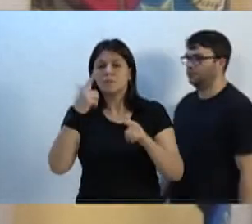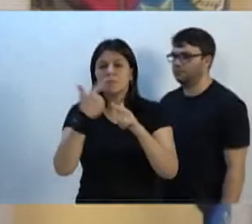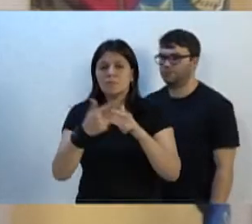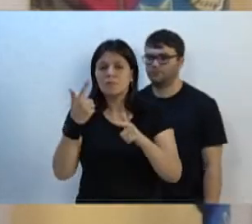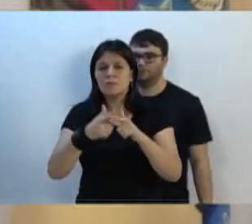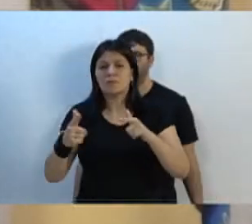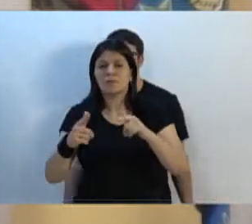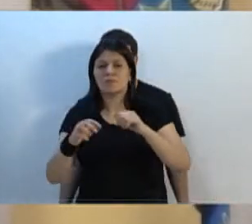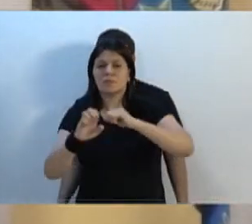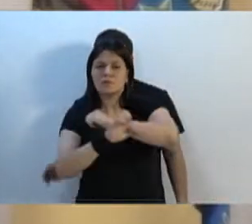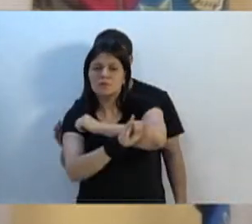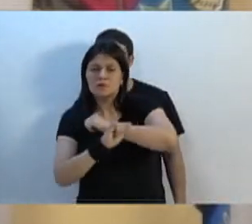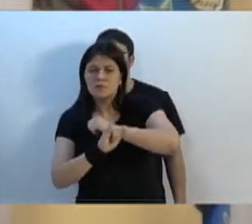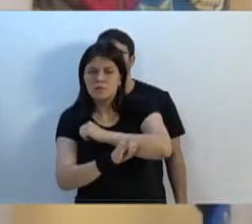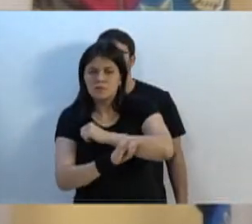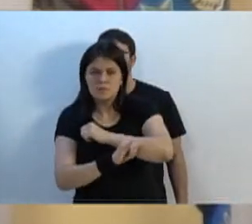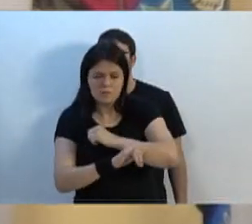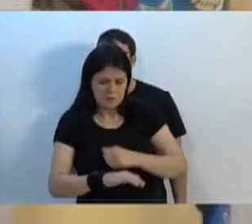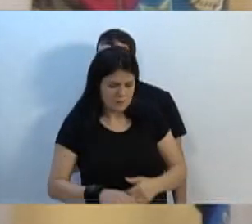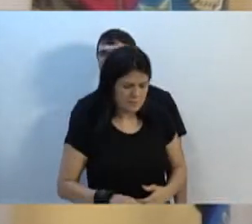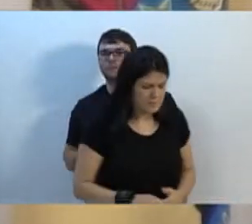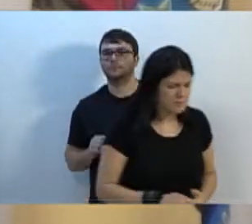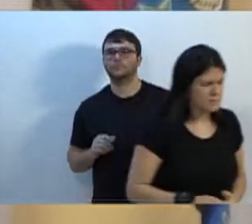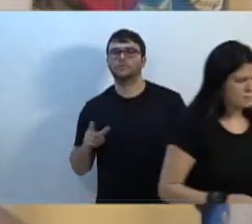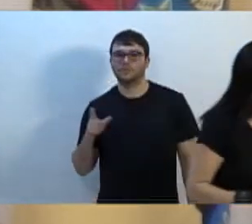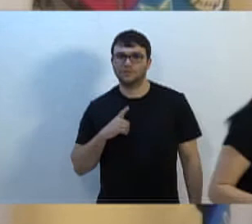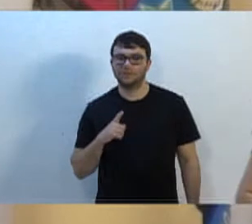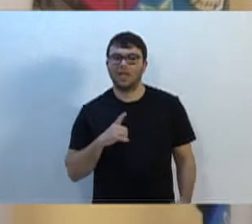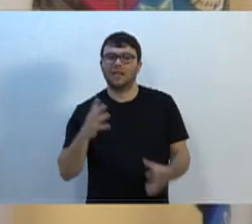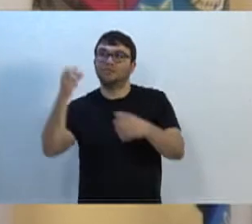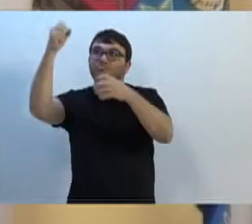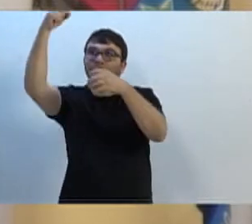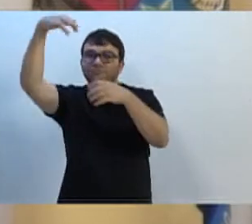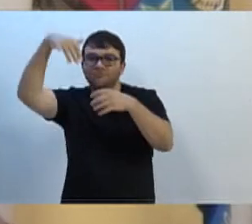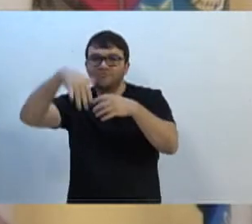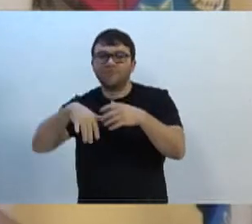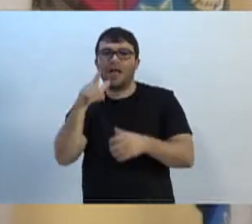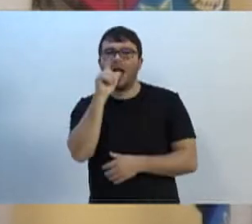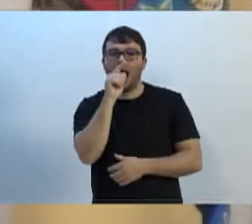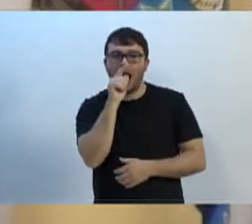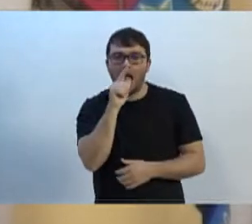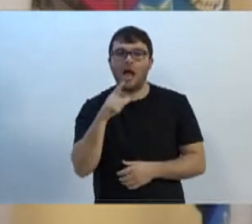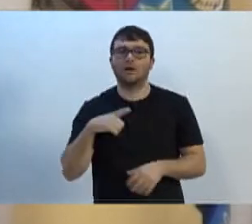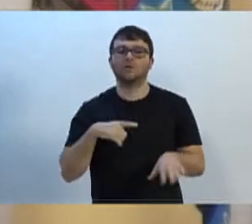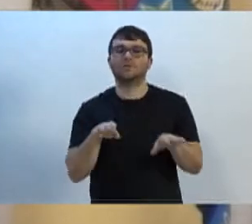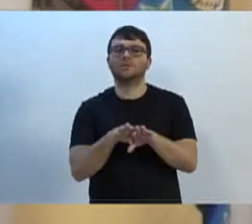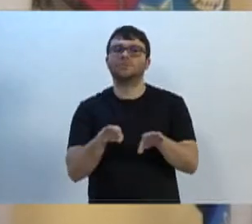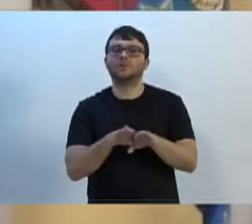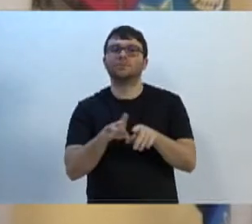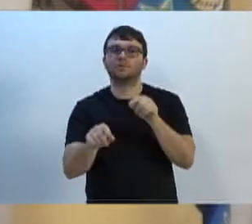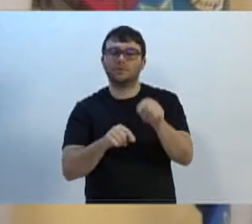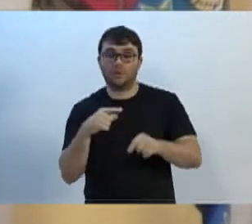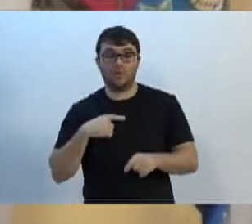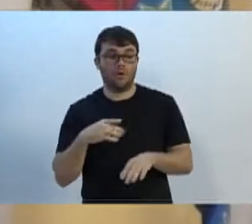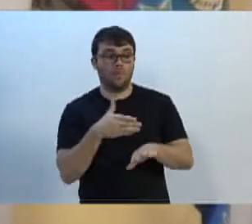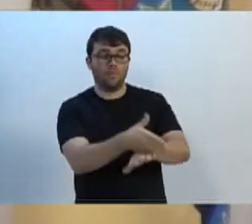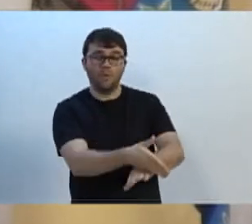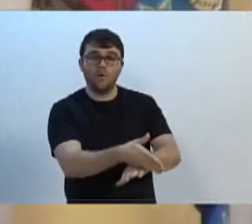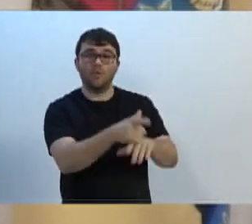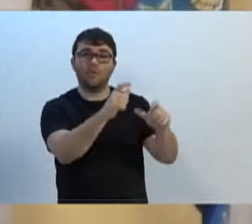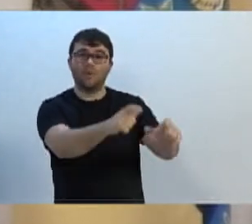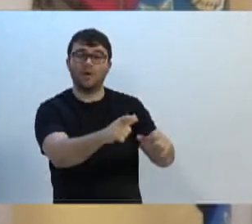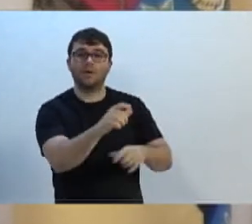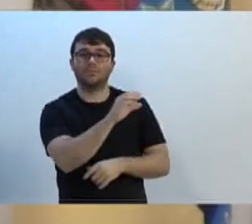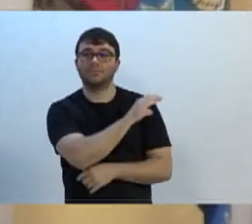estruturais problemas de infiltração de seios com problemas de filtração gente eu fui no ciclo só para